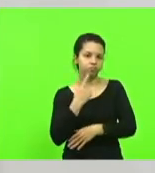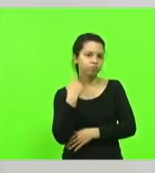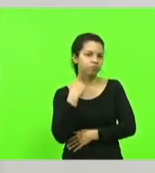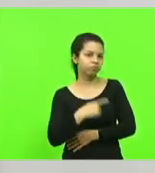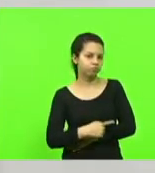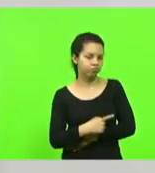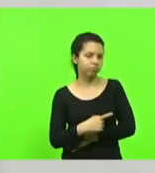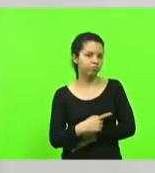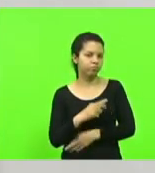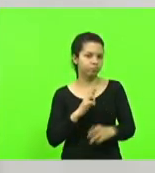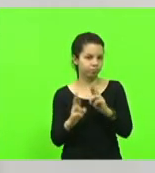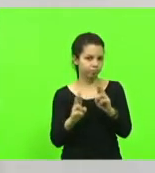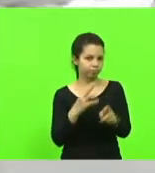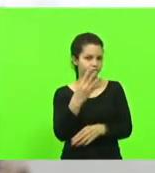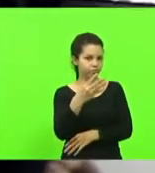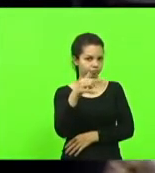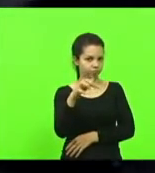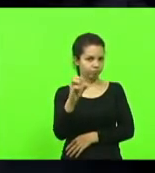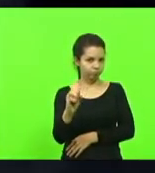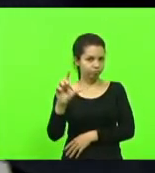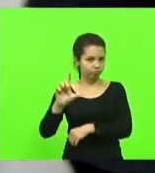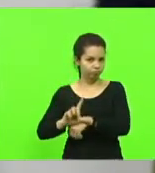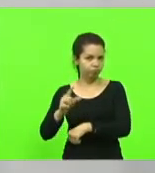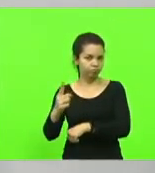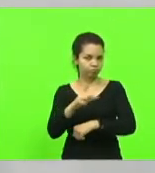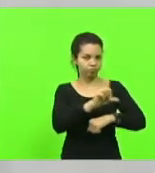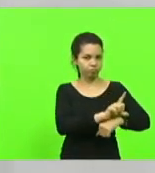a 470, no lote 1 e lote 2,